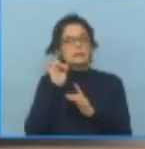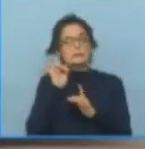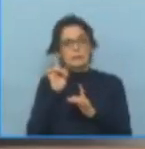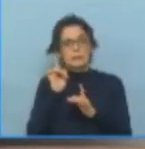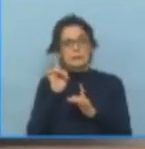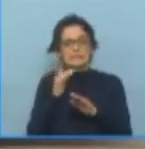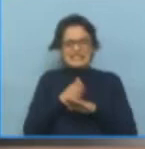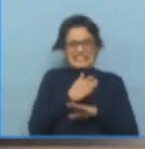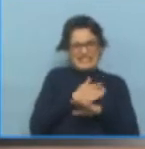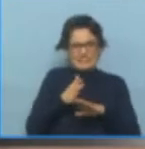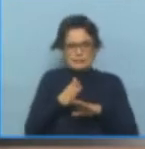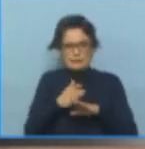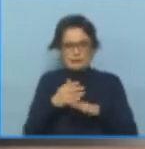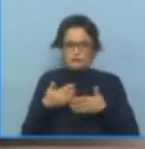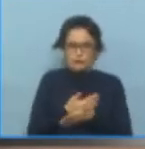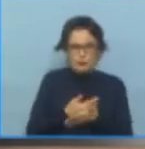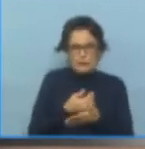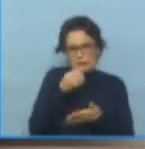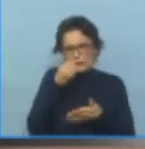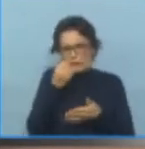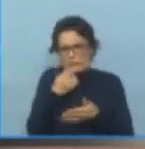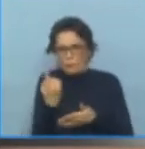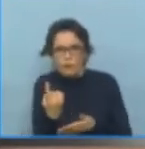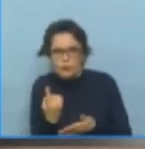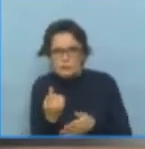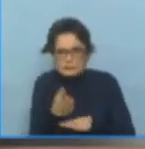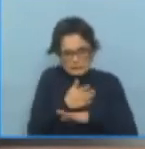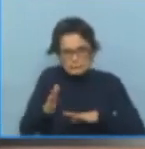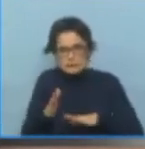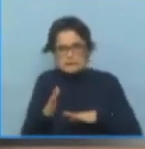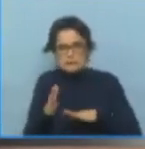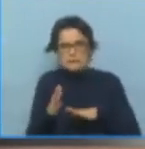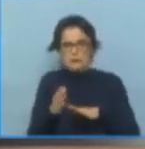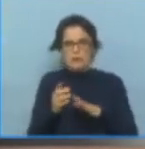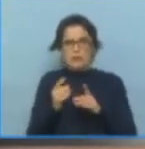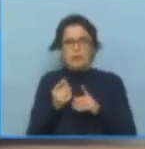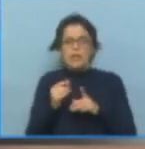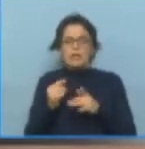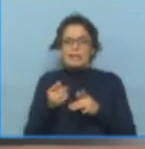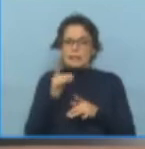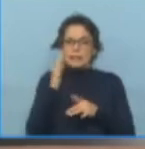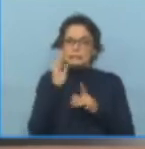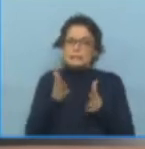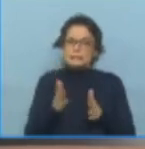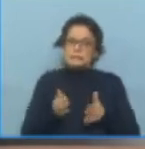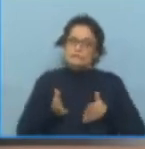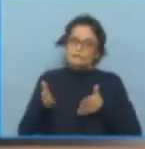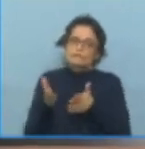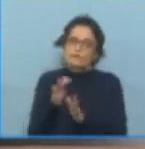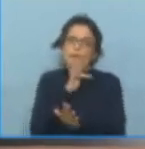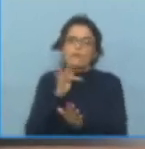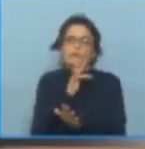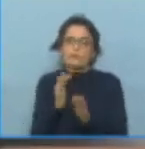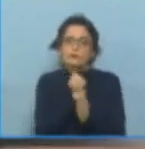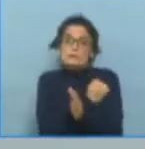abandono, resgatemos o morrer da solidão a que muitas vezes os doentes são abandonados. Ajudemos as famílias nas